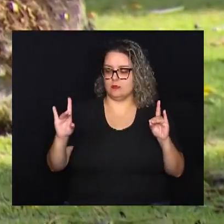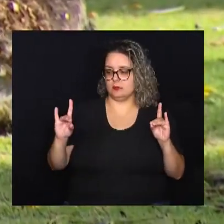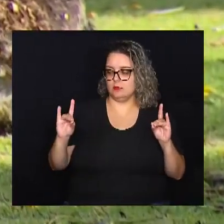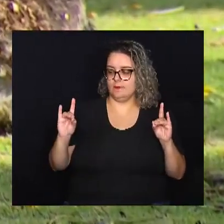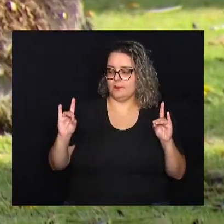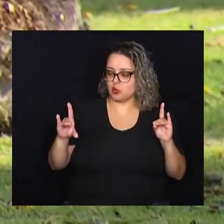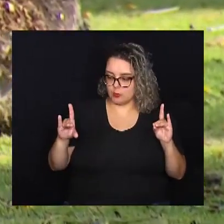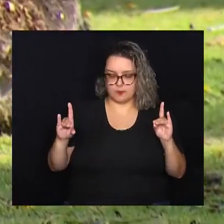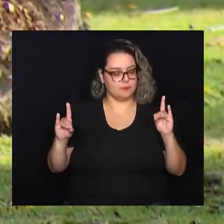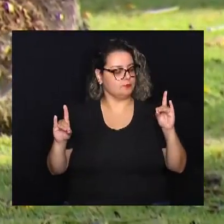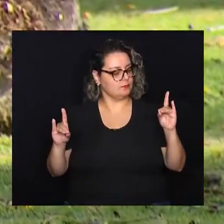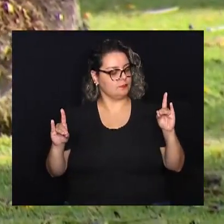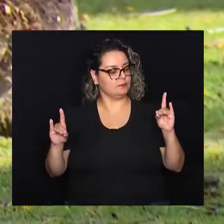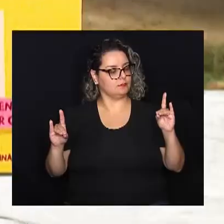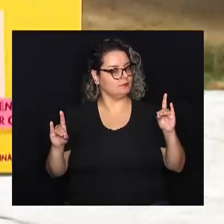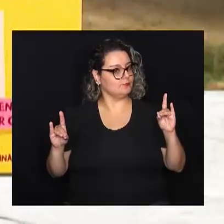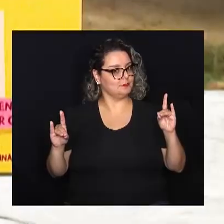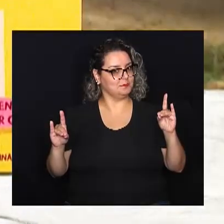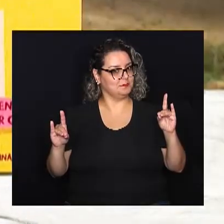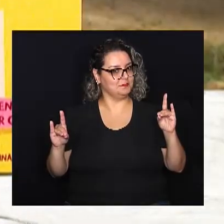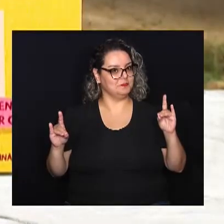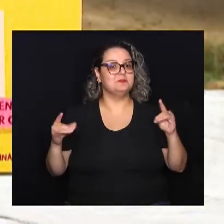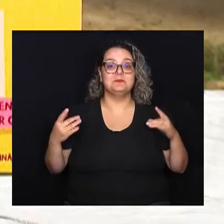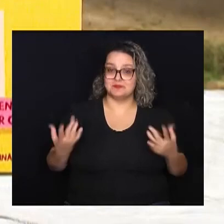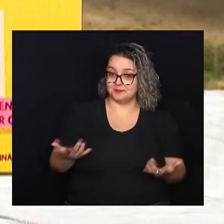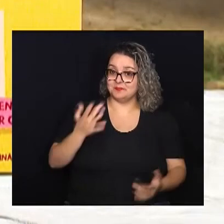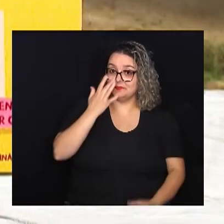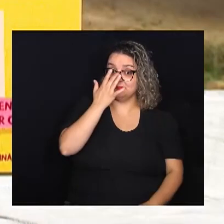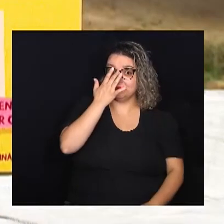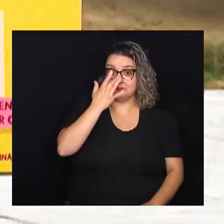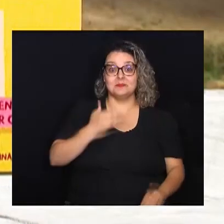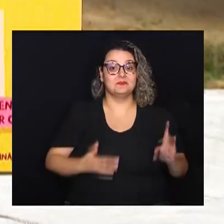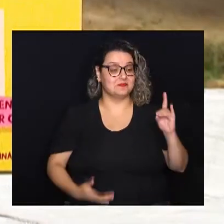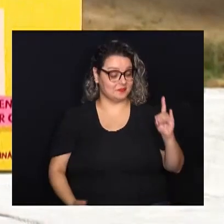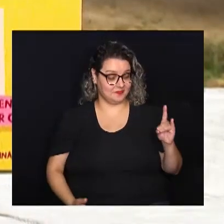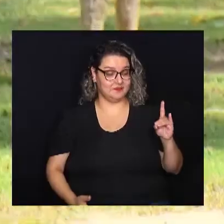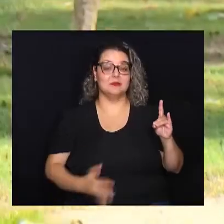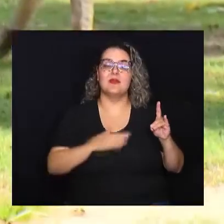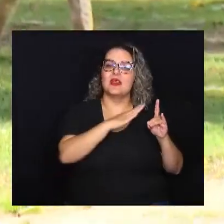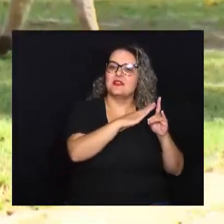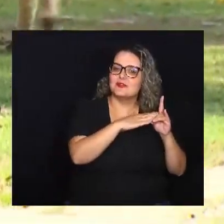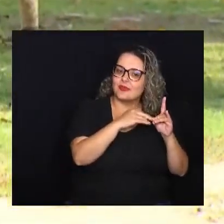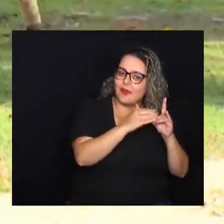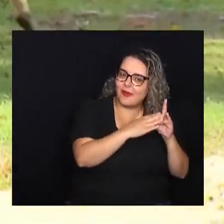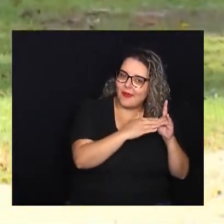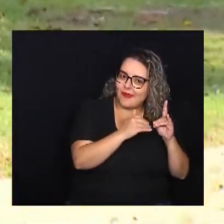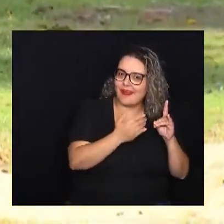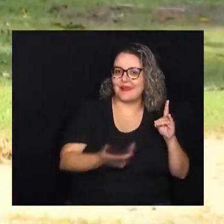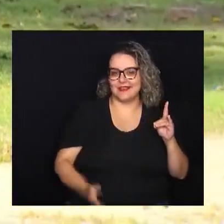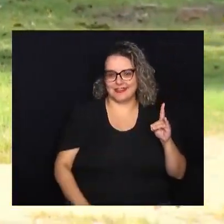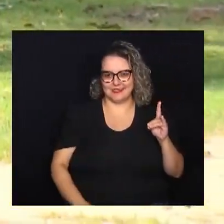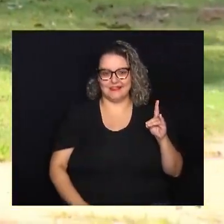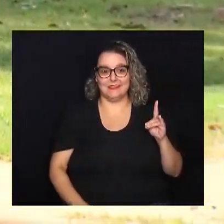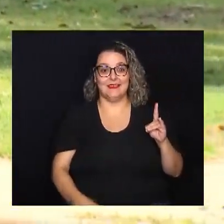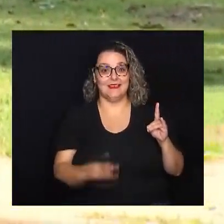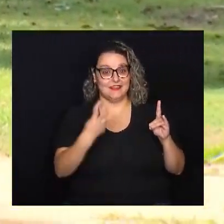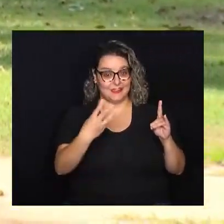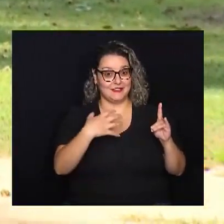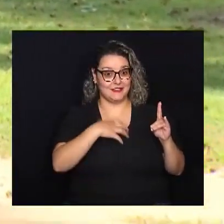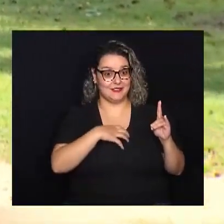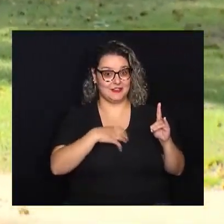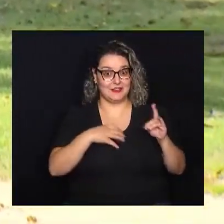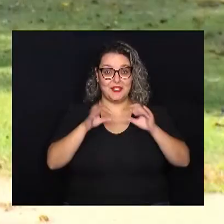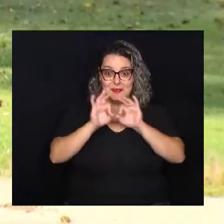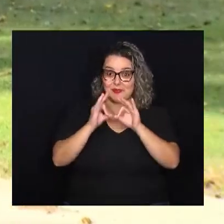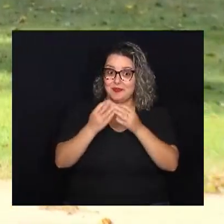questão de dossilidade também as alpacas são consideradas mais dóceis e aqui a gente tem três exemplares a gente tem uma